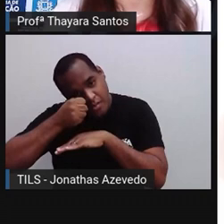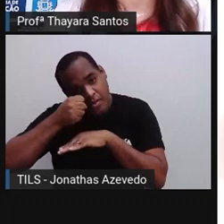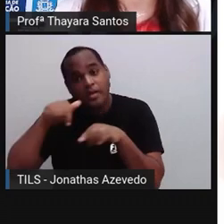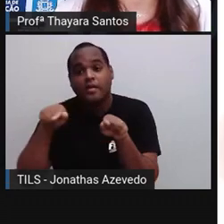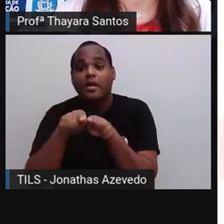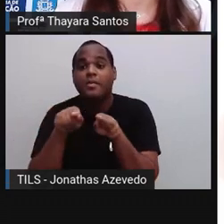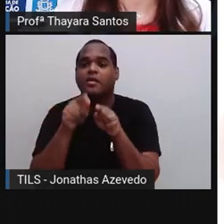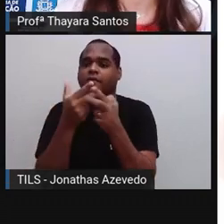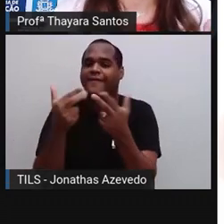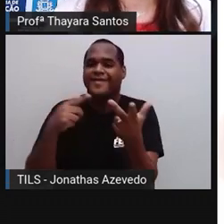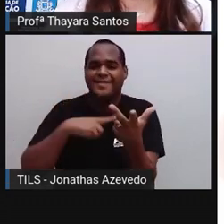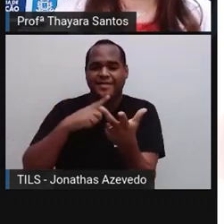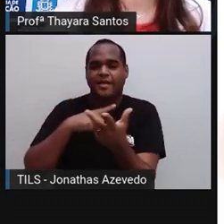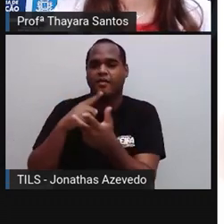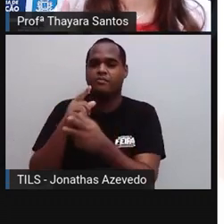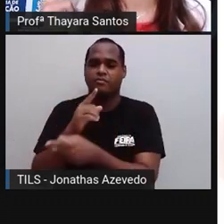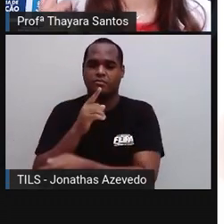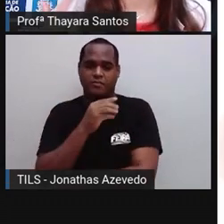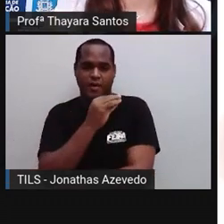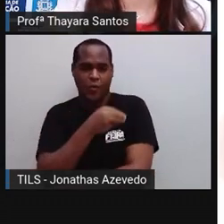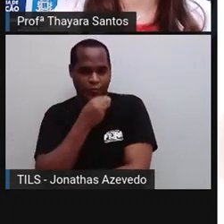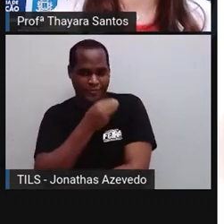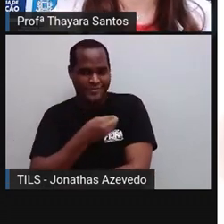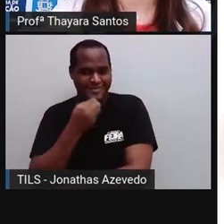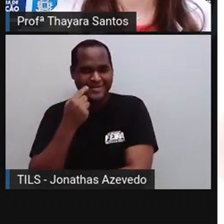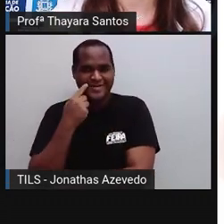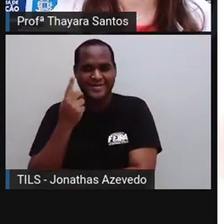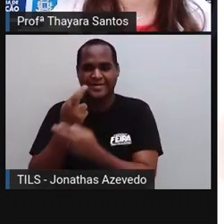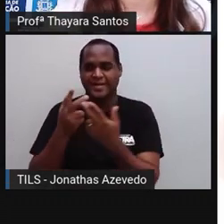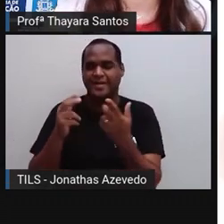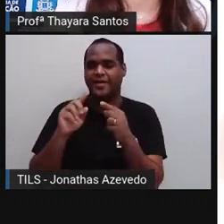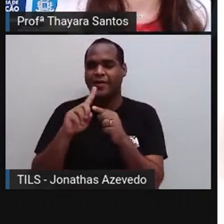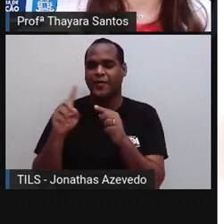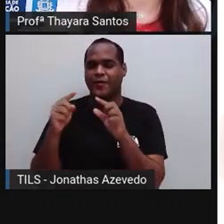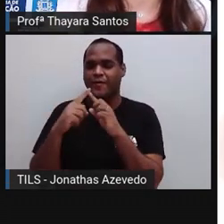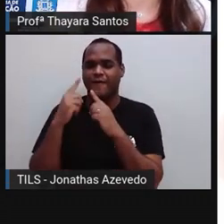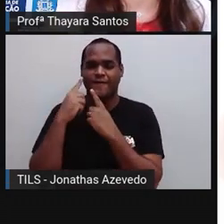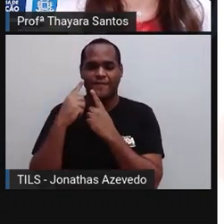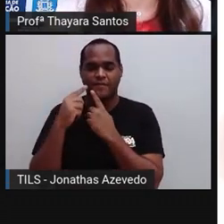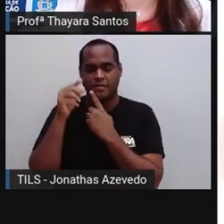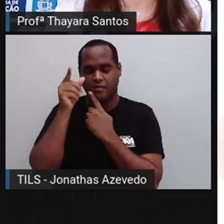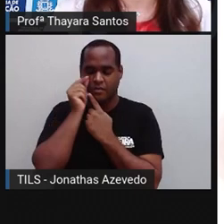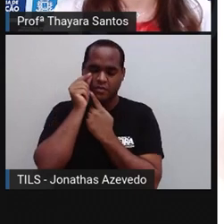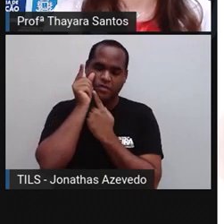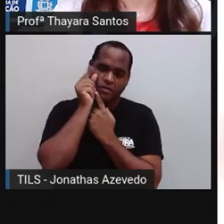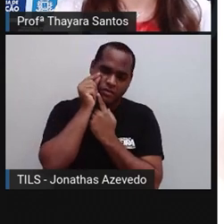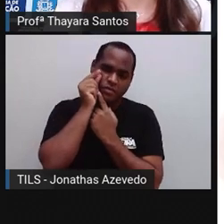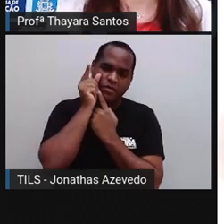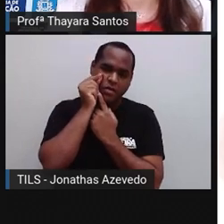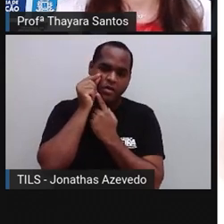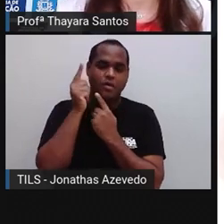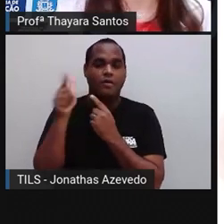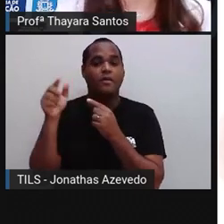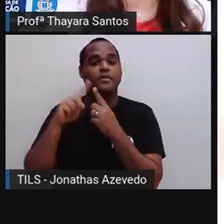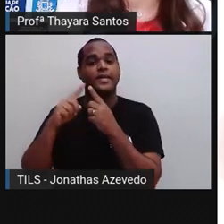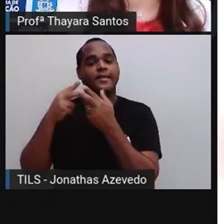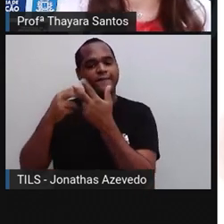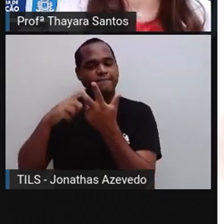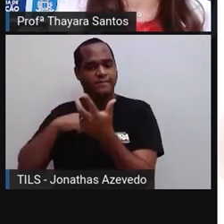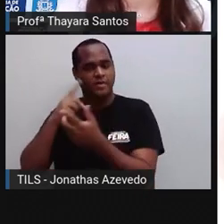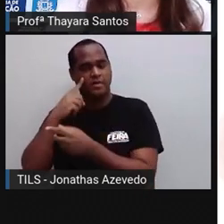sistema nervoso central, o álcool, os que a gente chama de barbitúricos, que são os soníferos, os ansiolíticos,